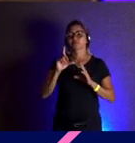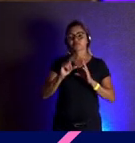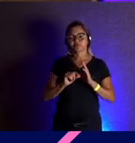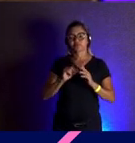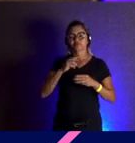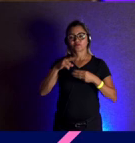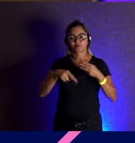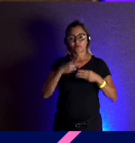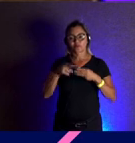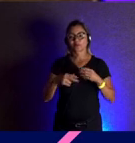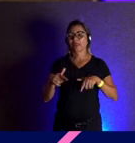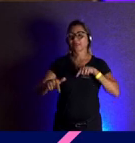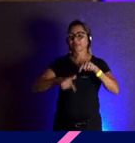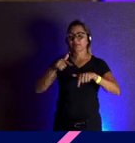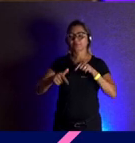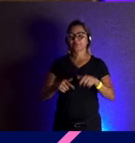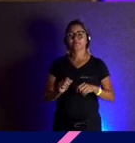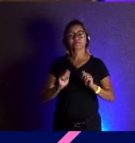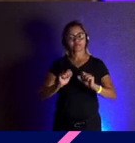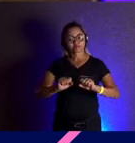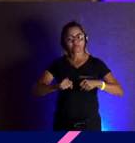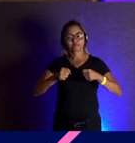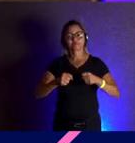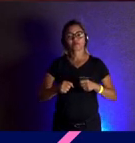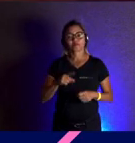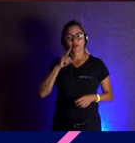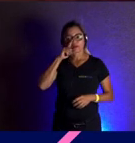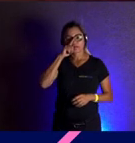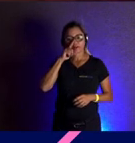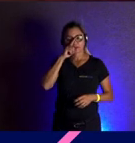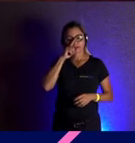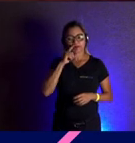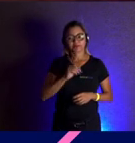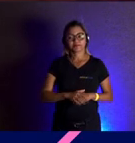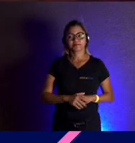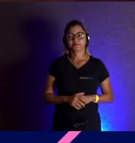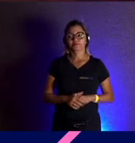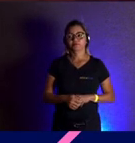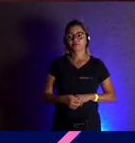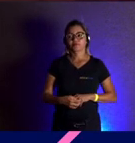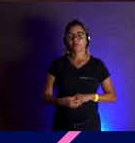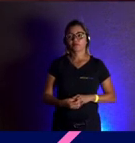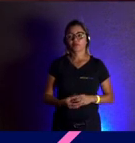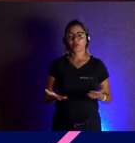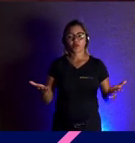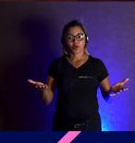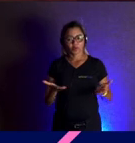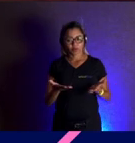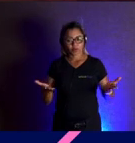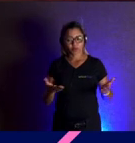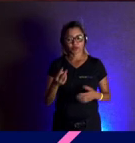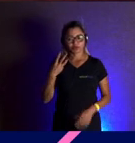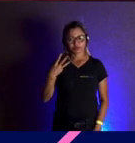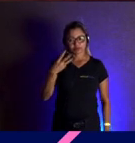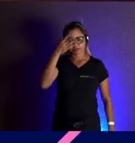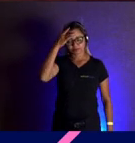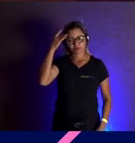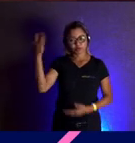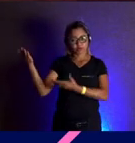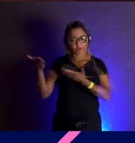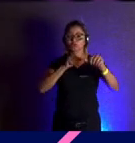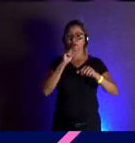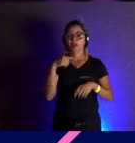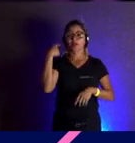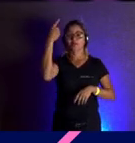trabalhar para que a gente consiga enfrentar a vulnerabilidade. Então, aqui hoje vão vir três pessoas ao